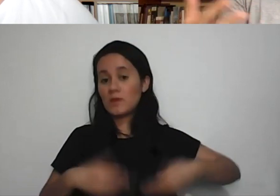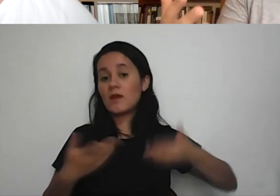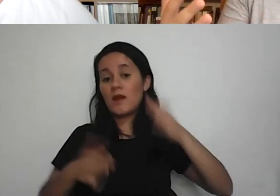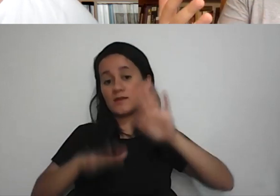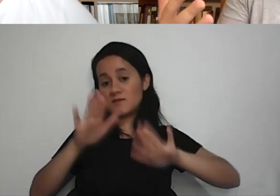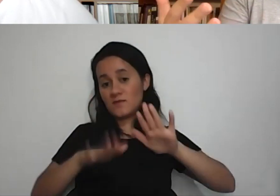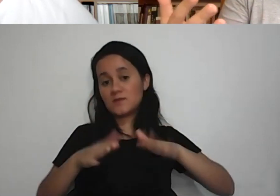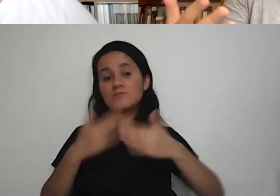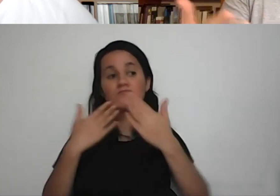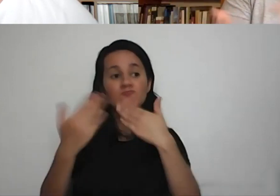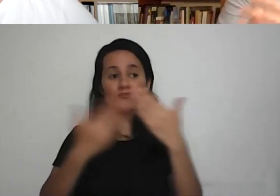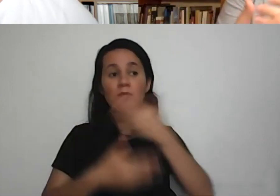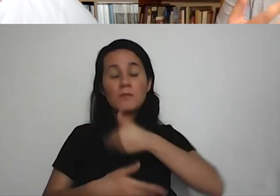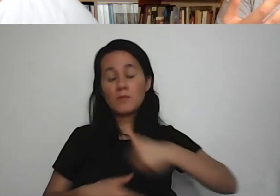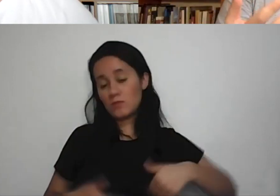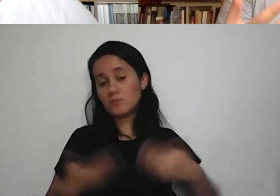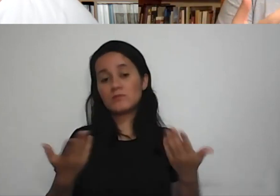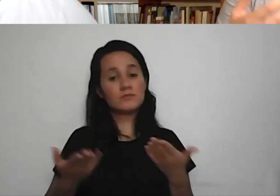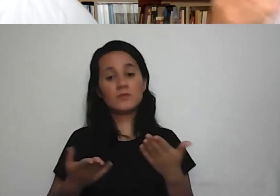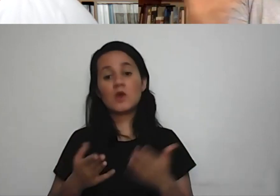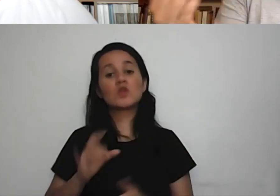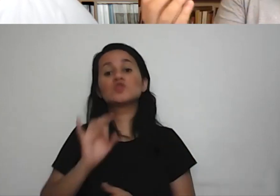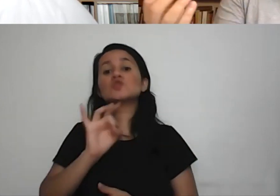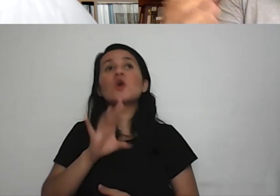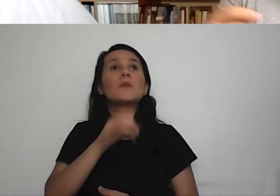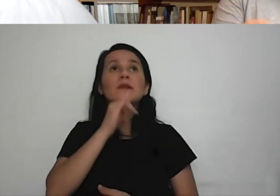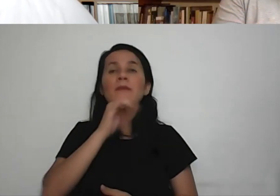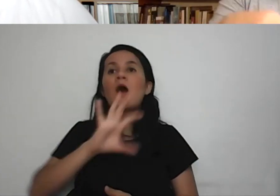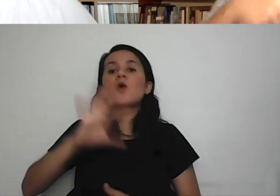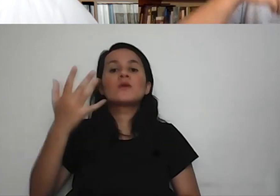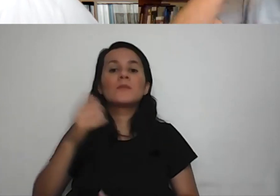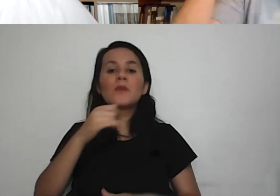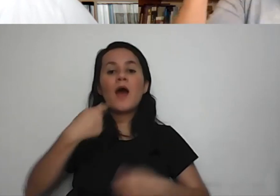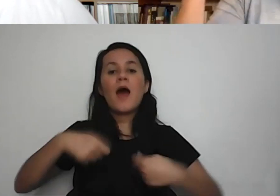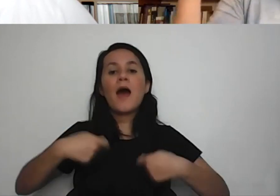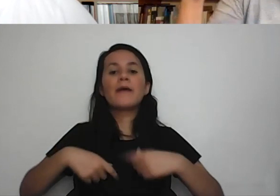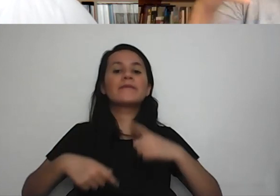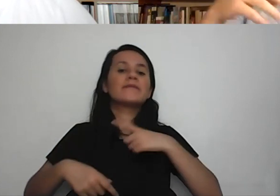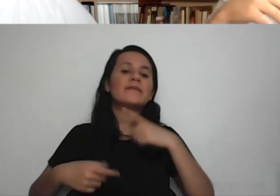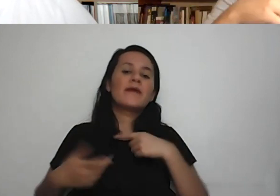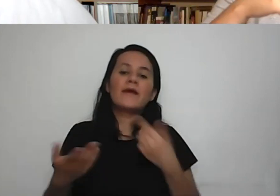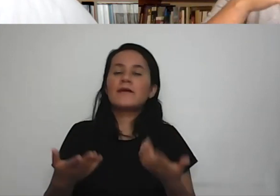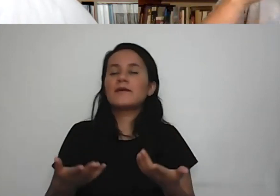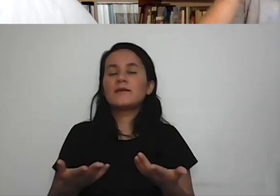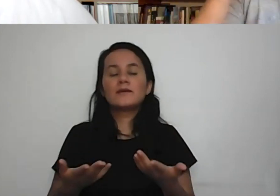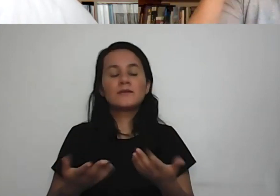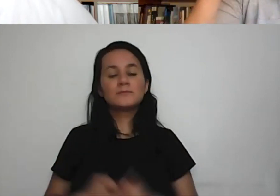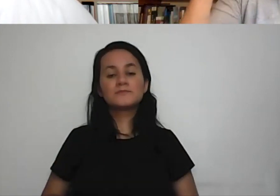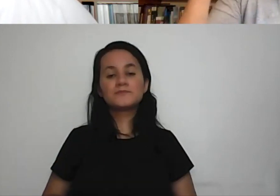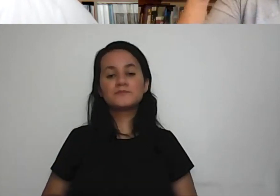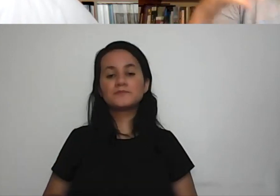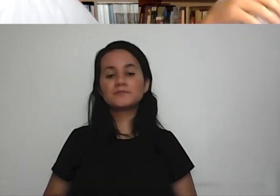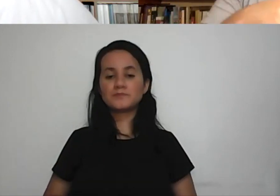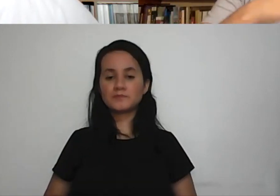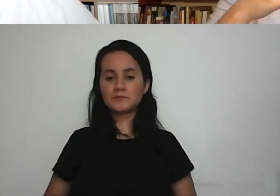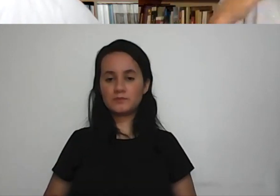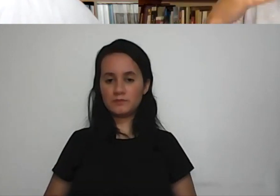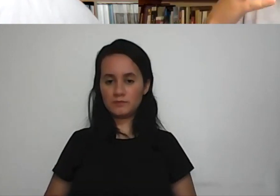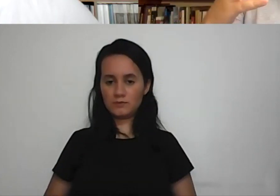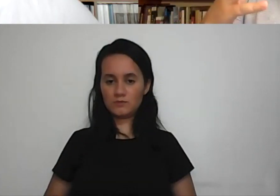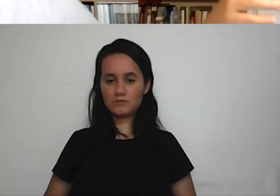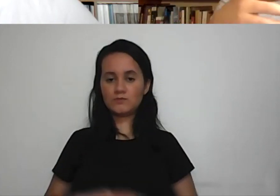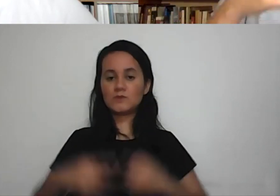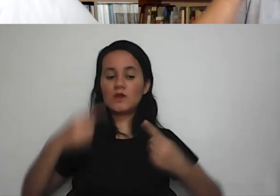necessidade de relações públicas. Não é por acaso, por exemplo, que você teve todo né, sei lá, um